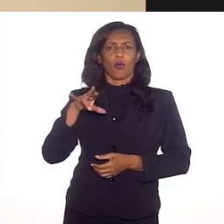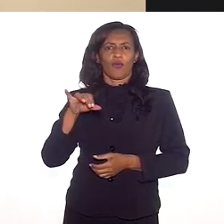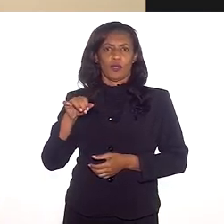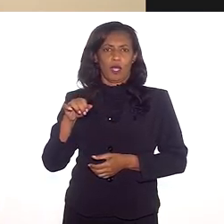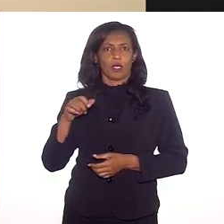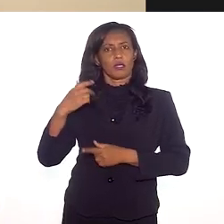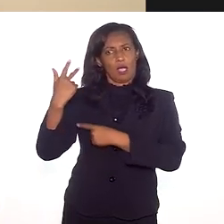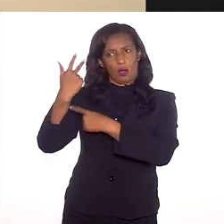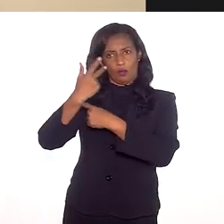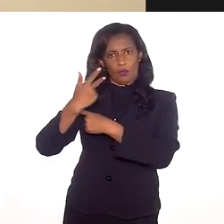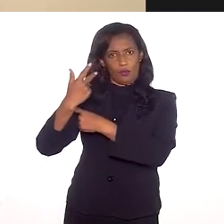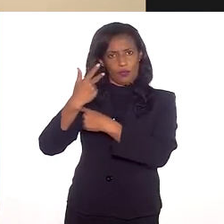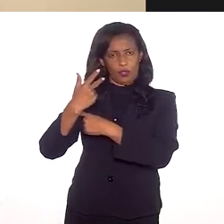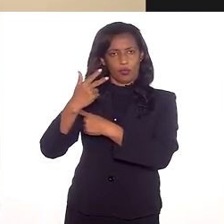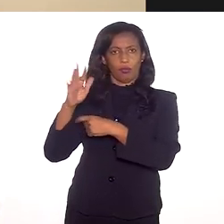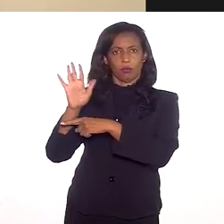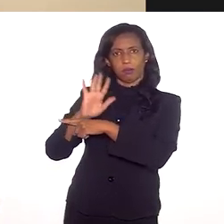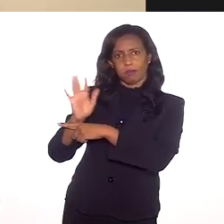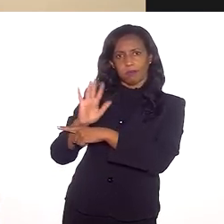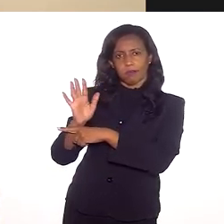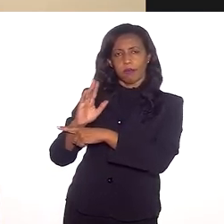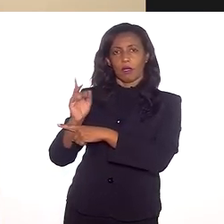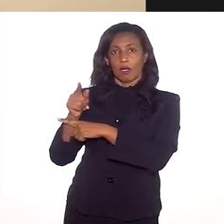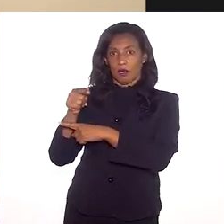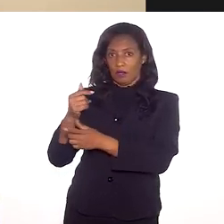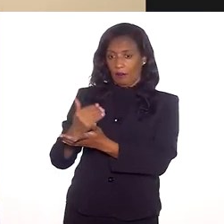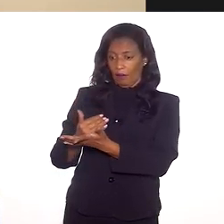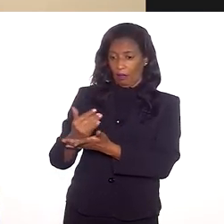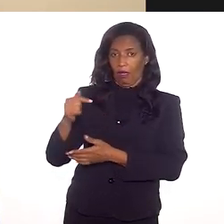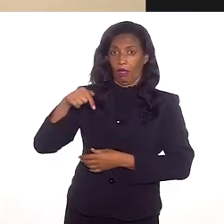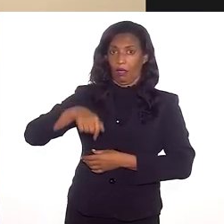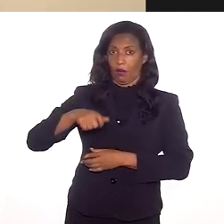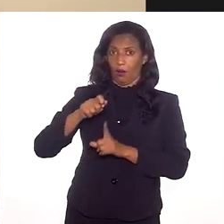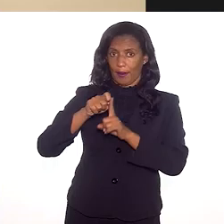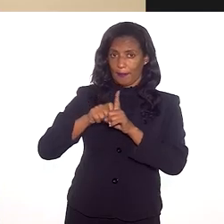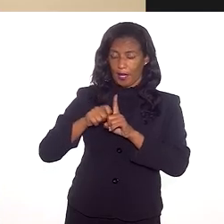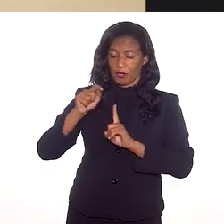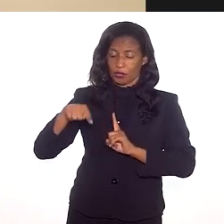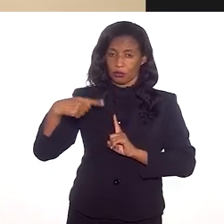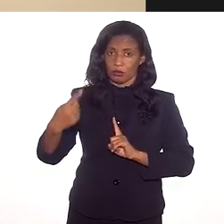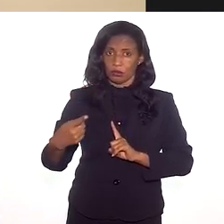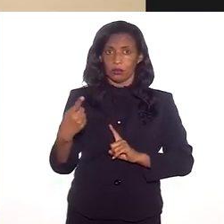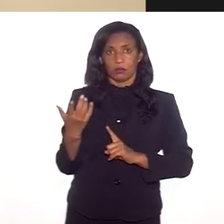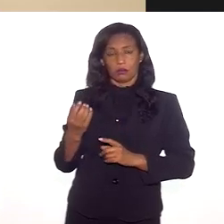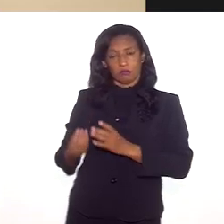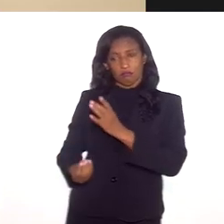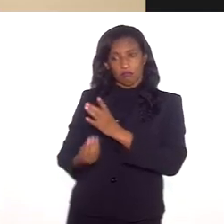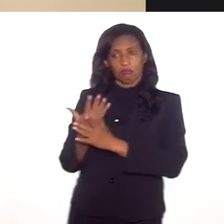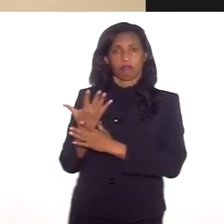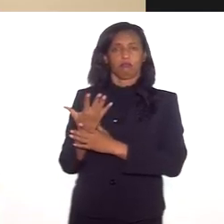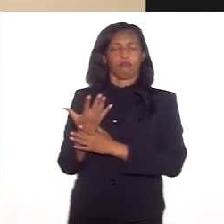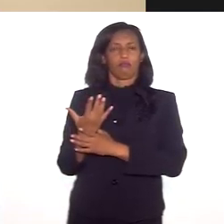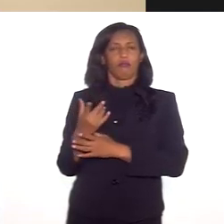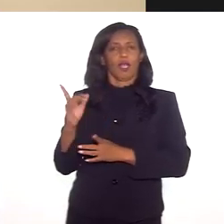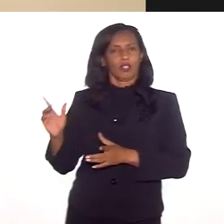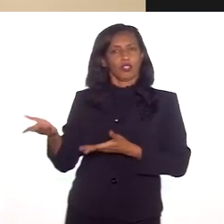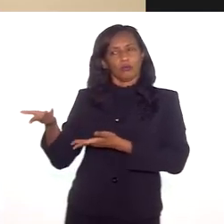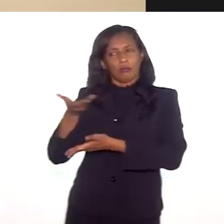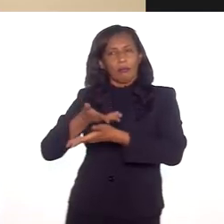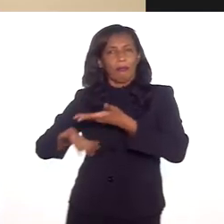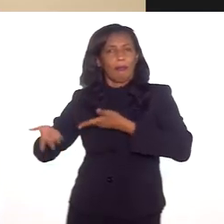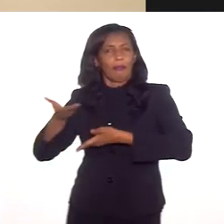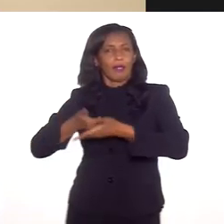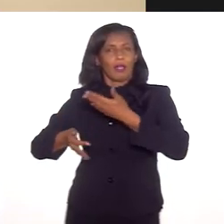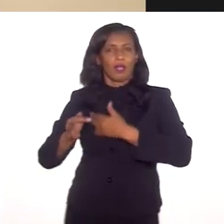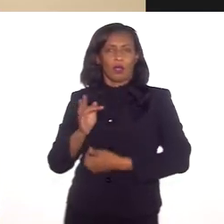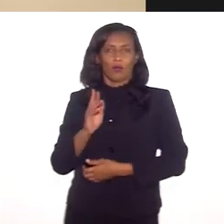vídeo documentário longa, que vai ser lançado agora, né, no próximo mês. A gente está finalizando também em parceria